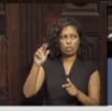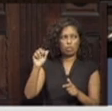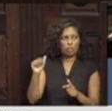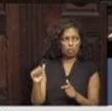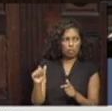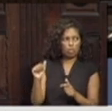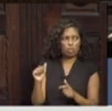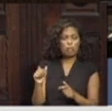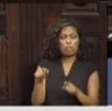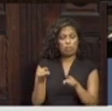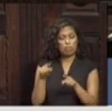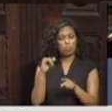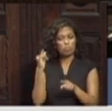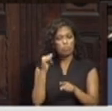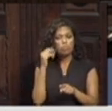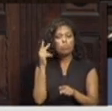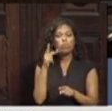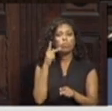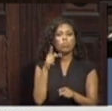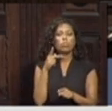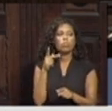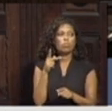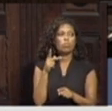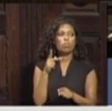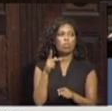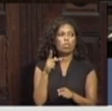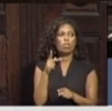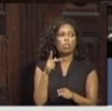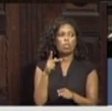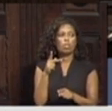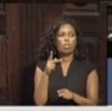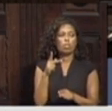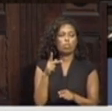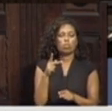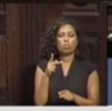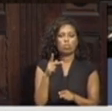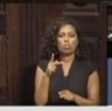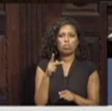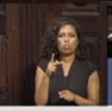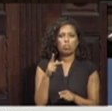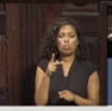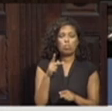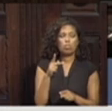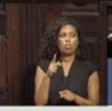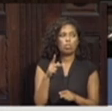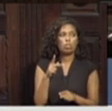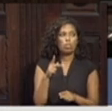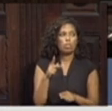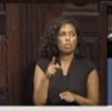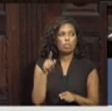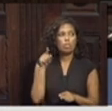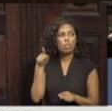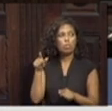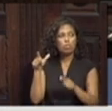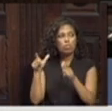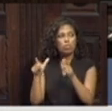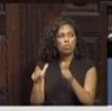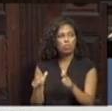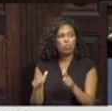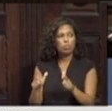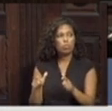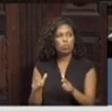se resume a uma situação de pavor, de medo, de desassossego